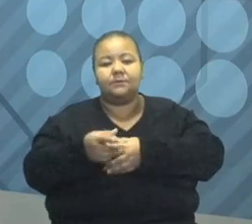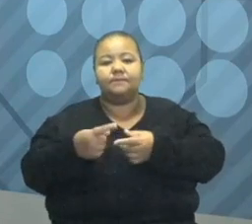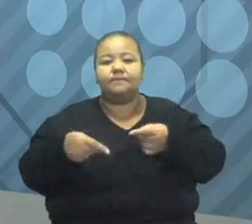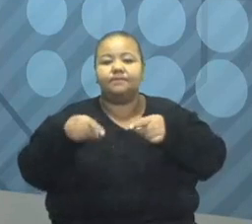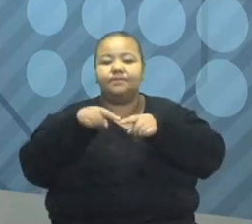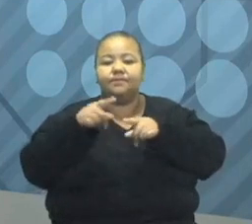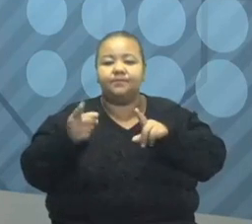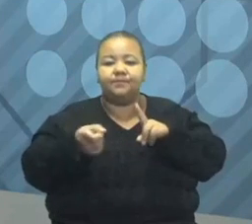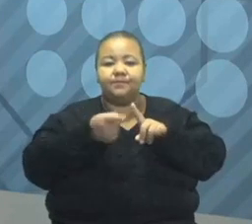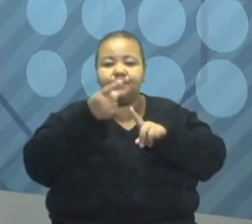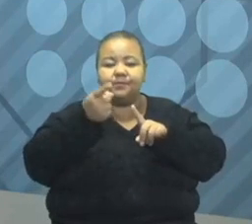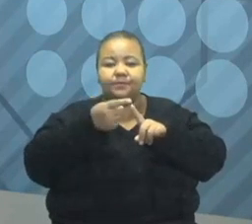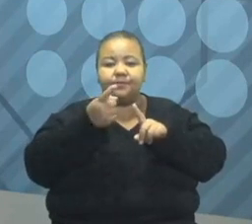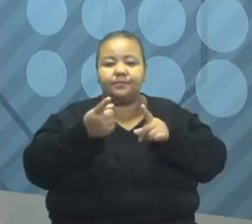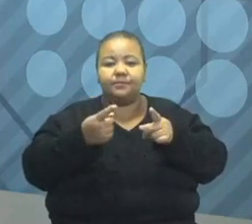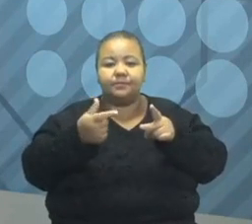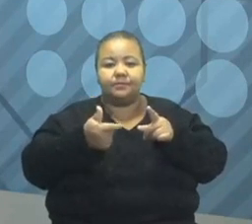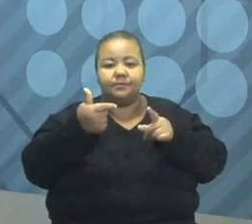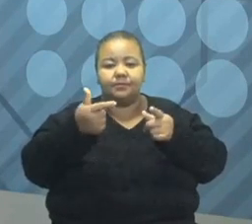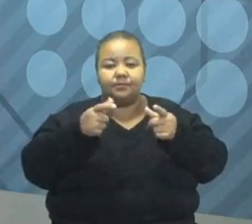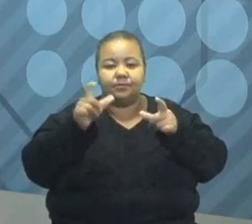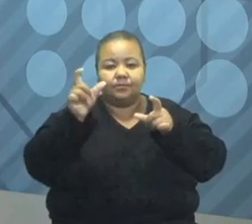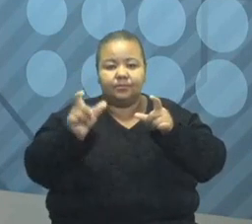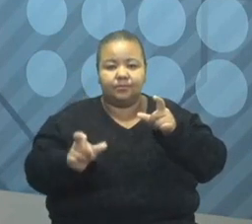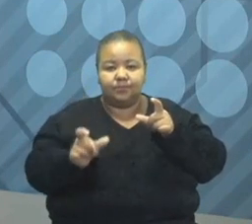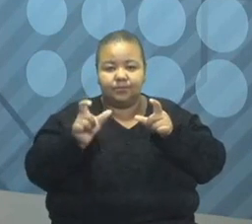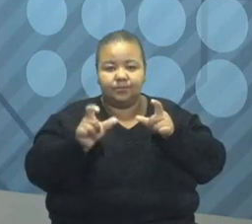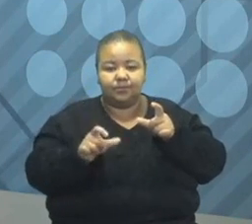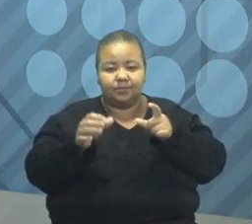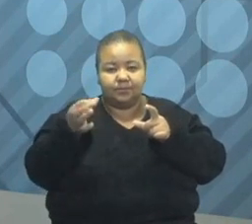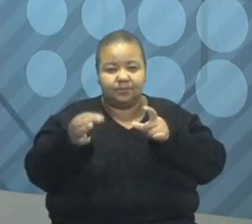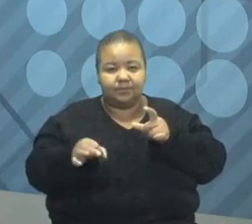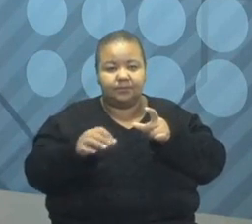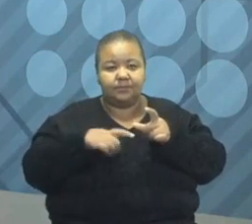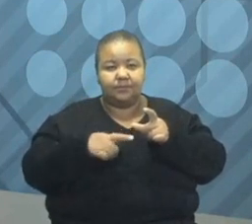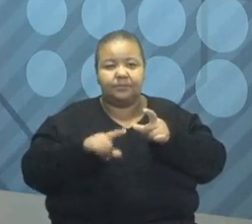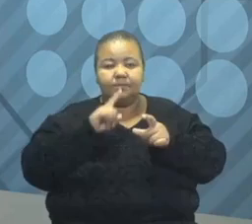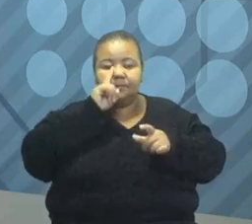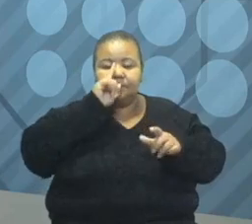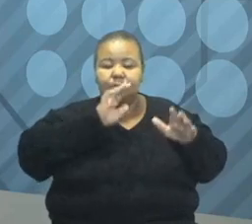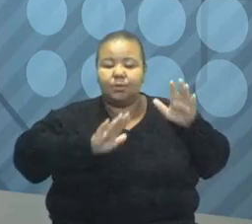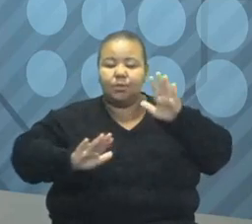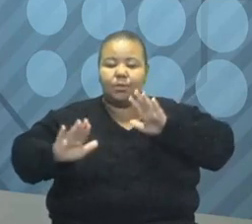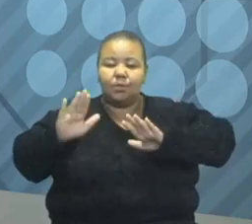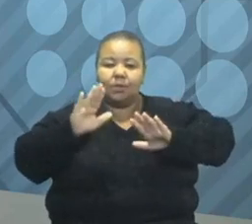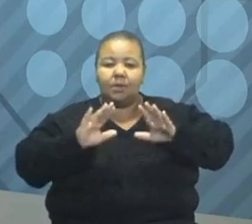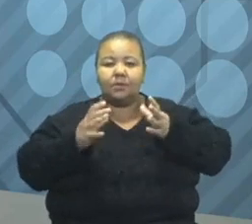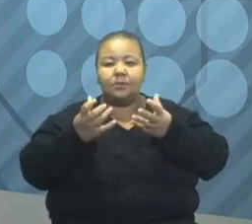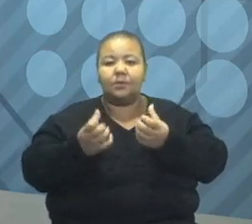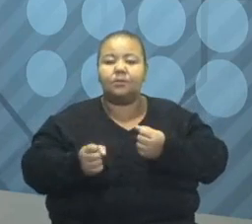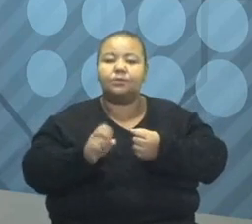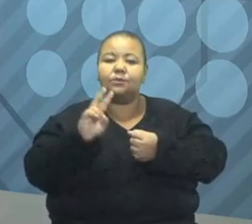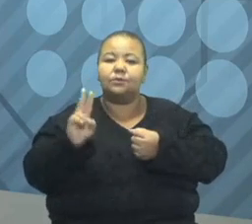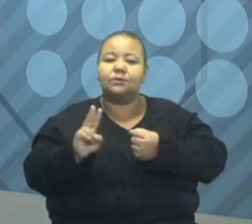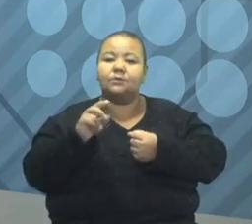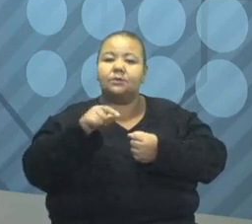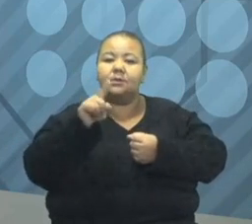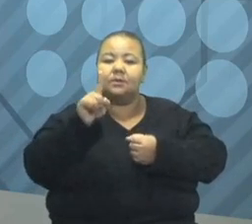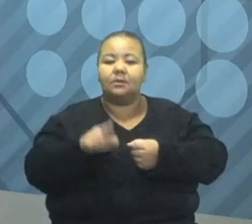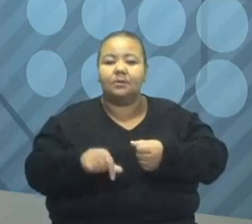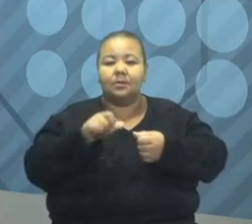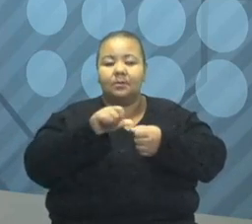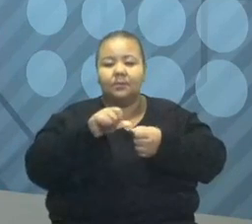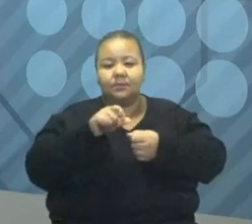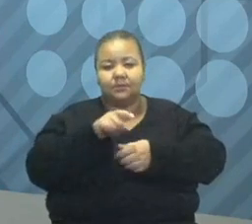repeti a primeira e a segunda coluna, certo? Então, temos que tomar cuidado com o que a gente vai adotar e como será realizados